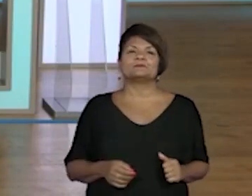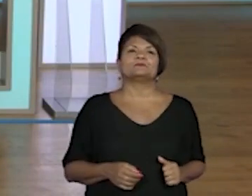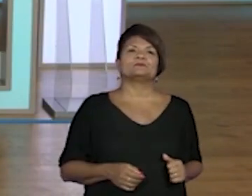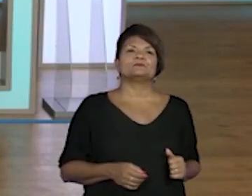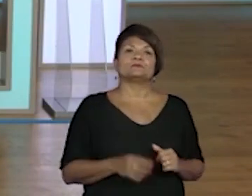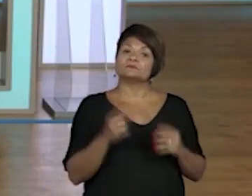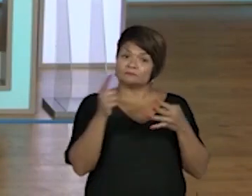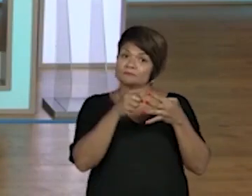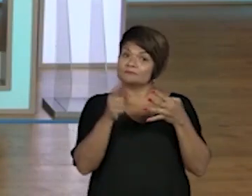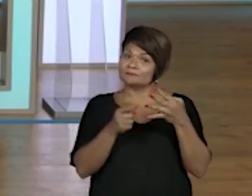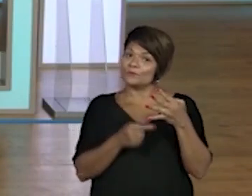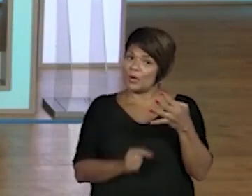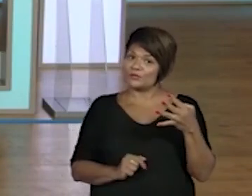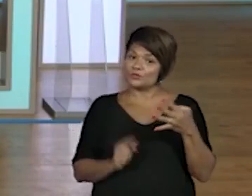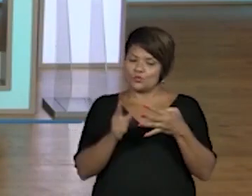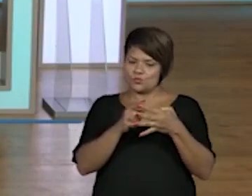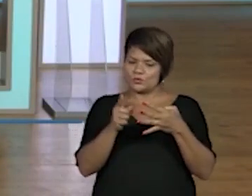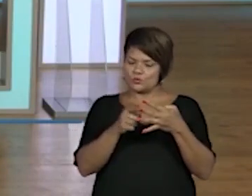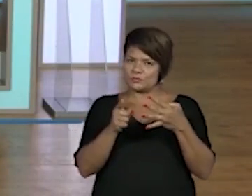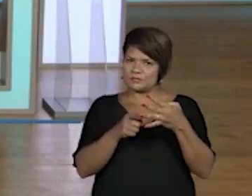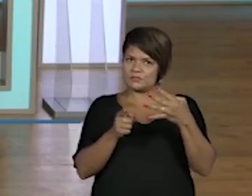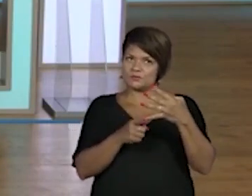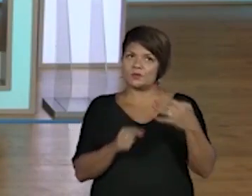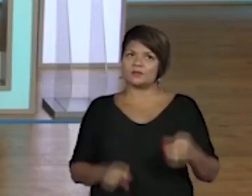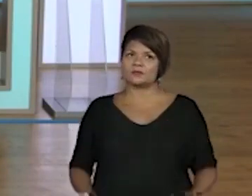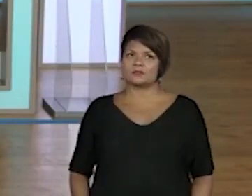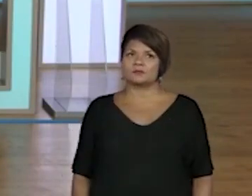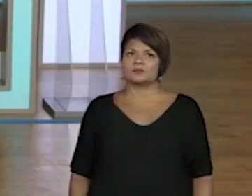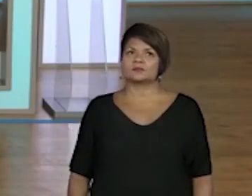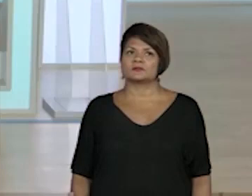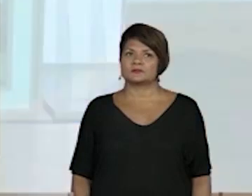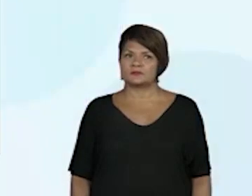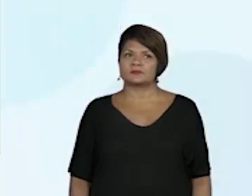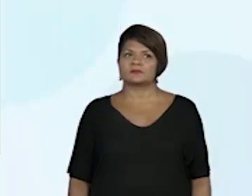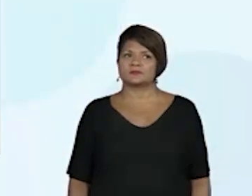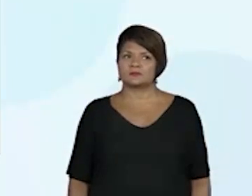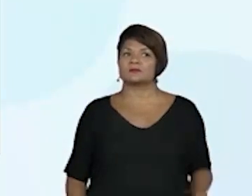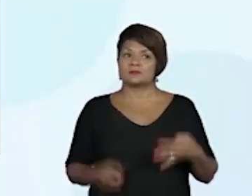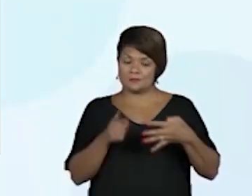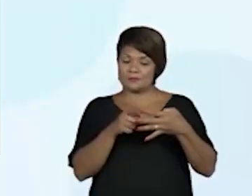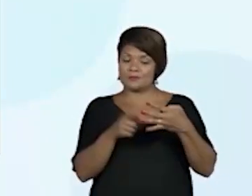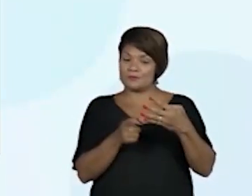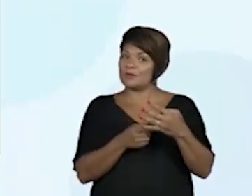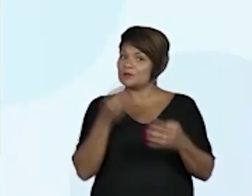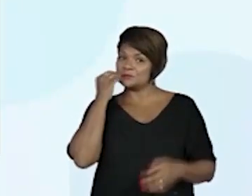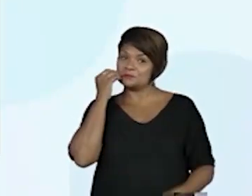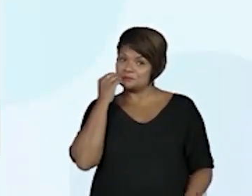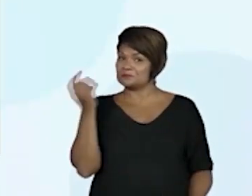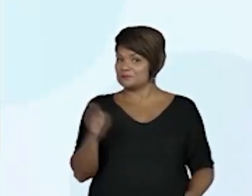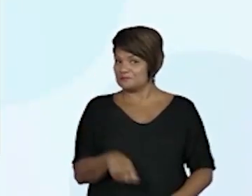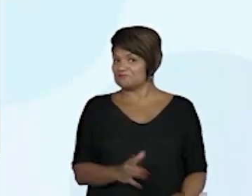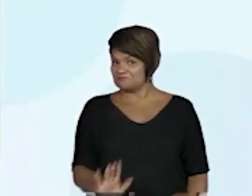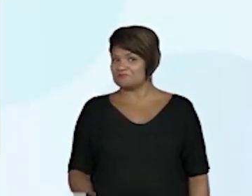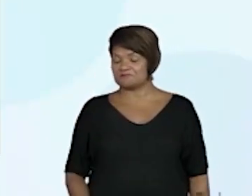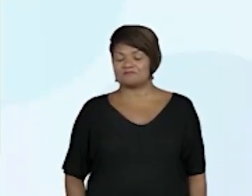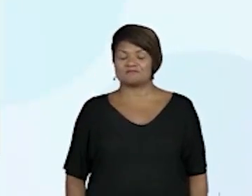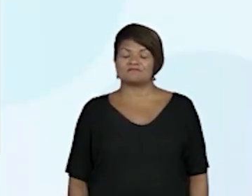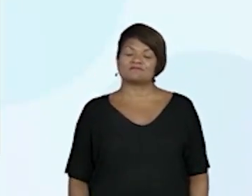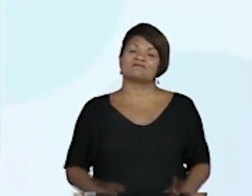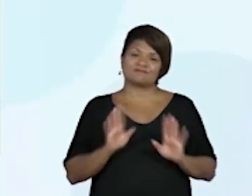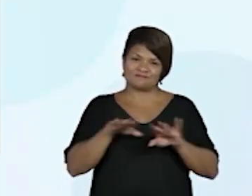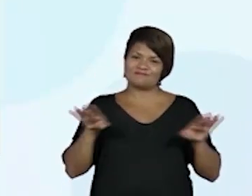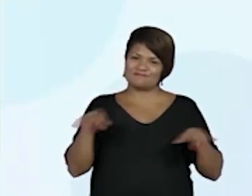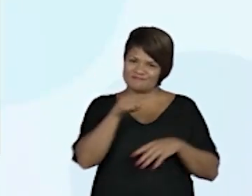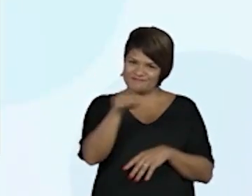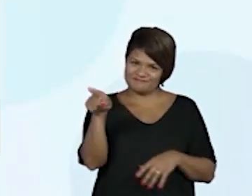também? Quatro, ó. Uma, né, ó. Uma, duas, três, quatro possibilidades da criançada